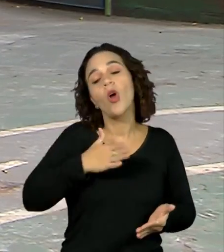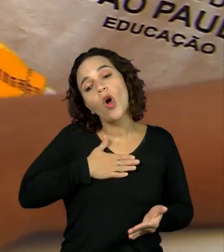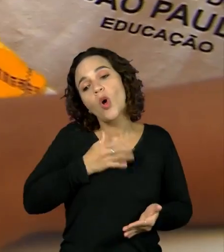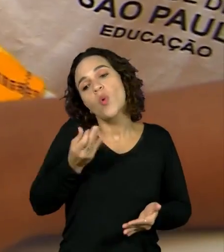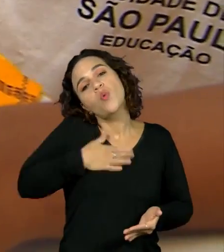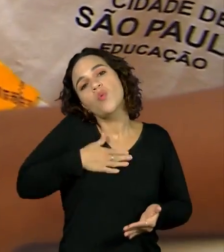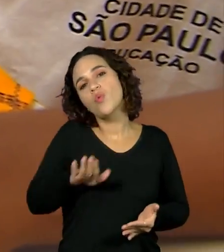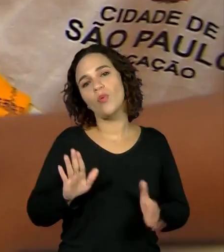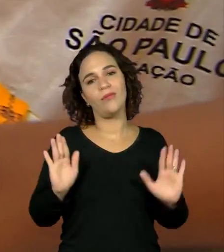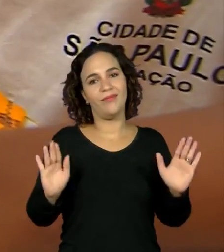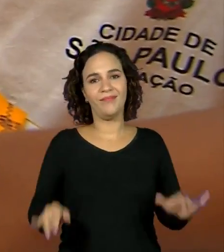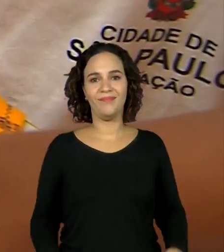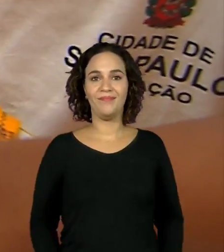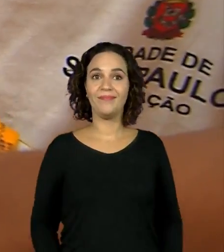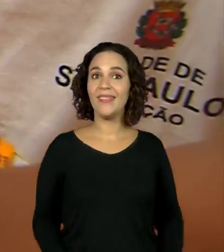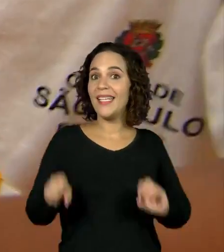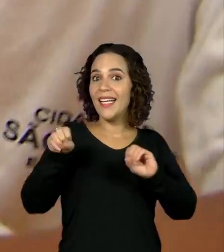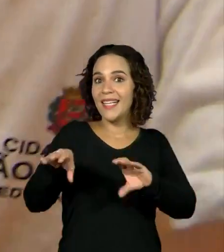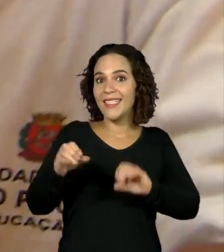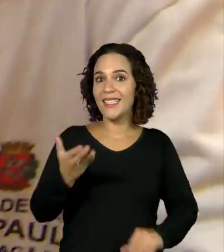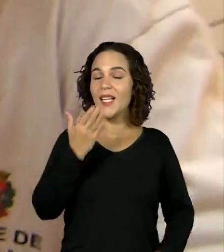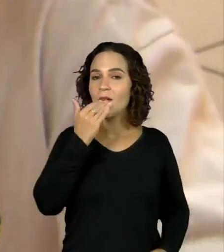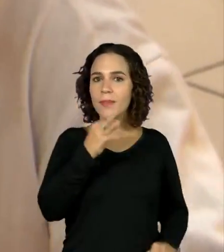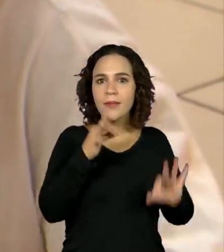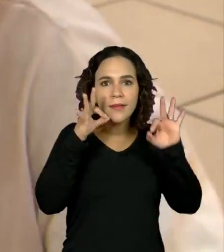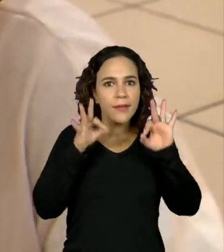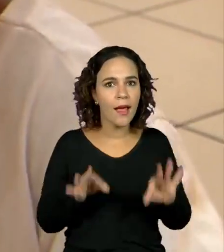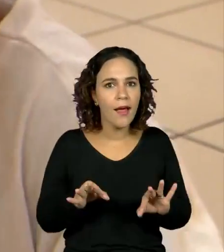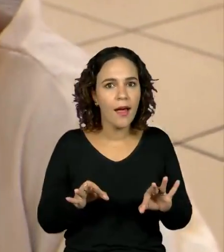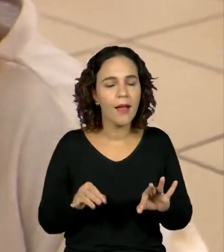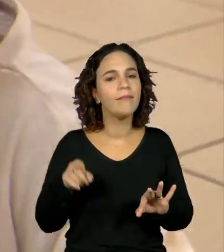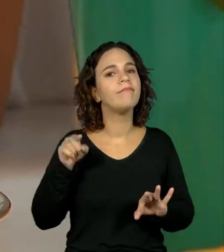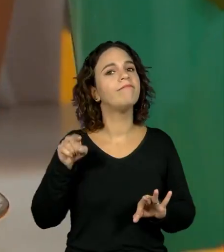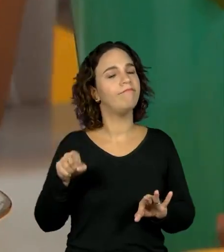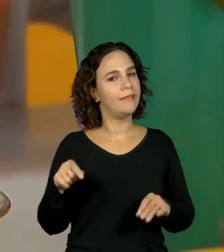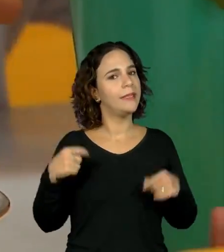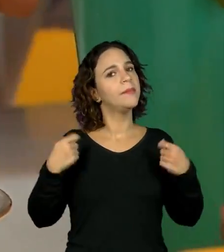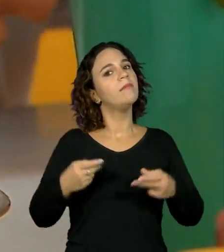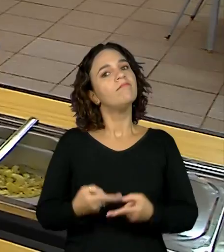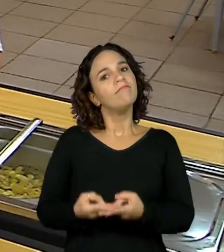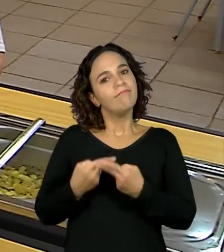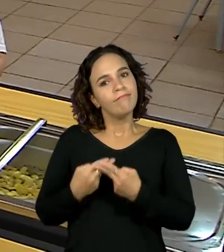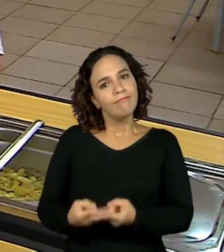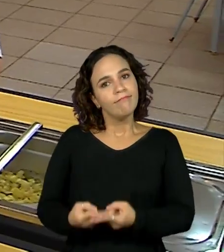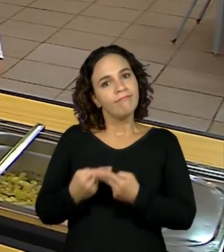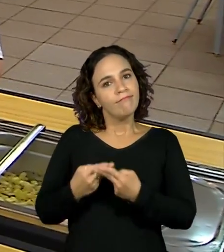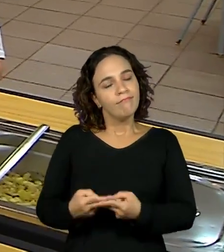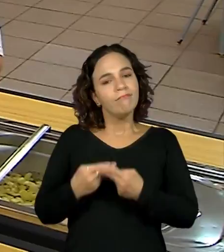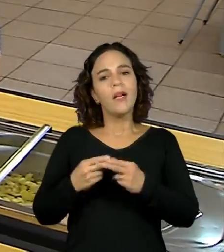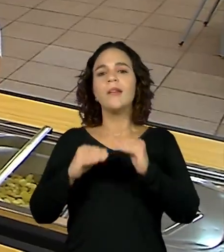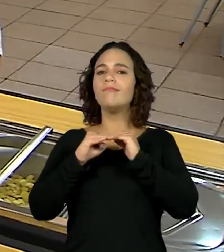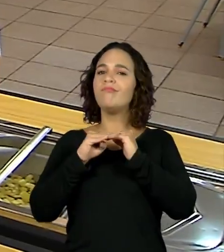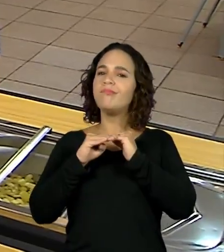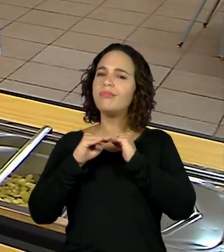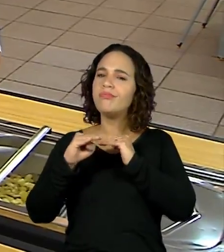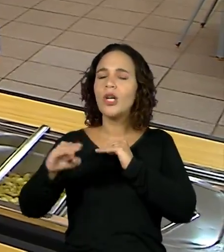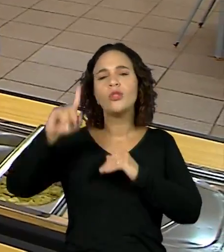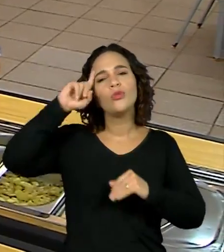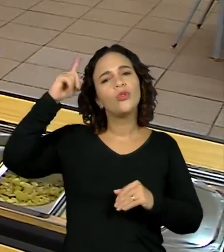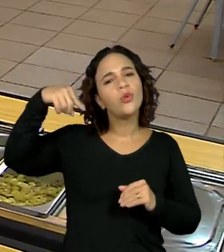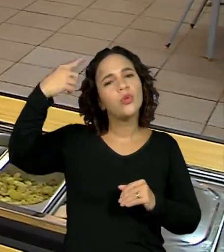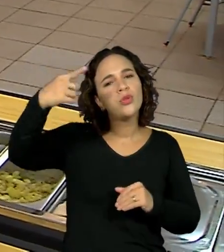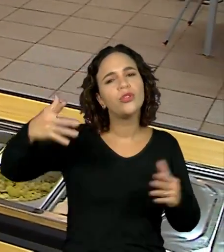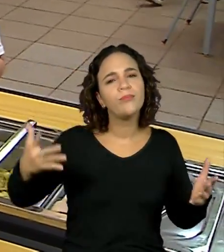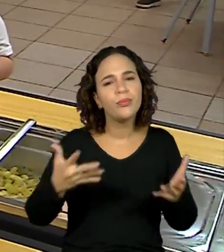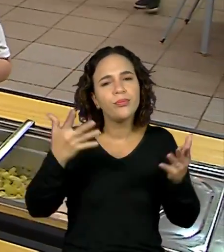gostar. Ensinar a se alimentar corretamente exige paciência, consistência e criatividade